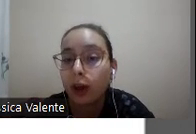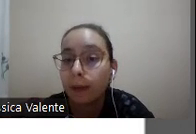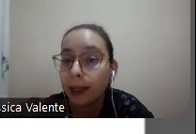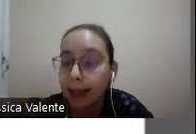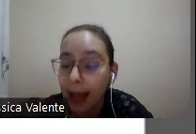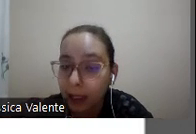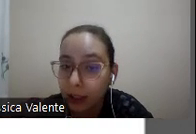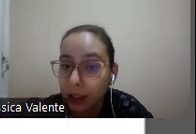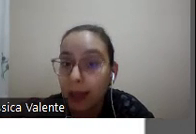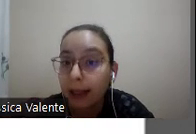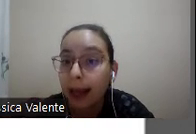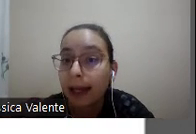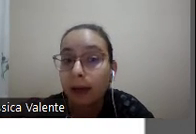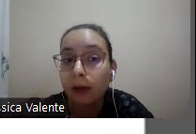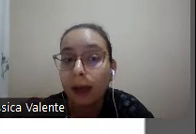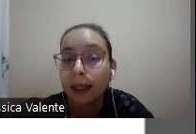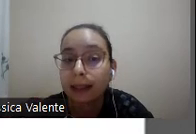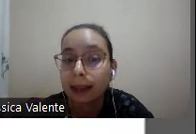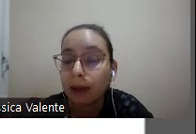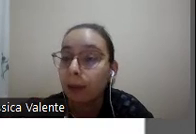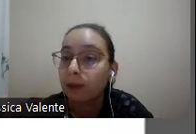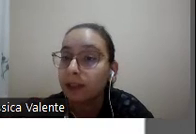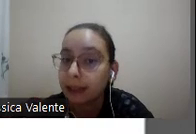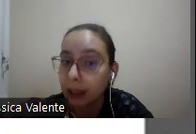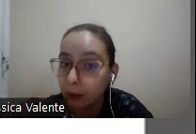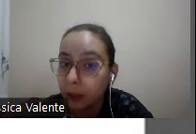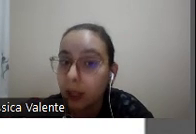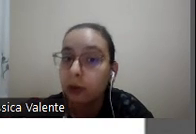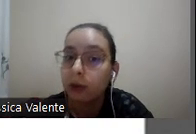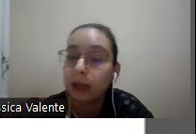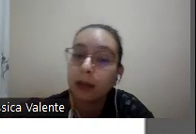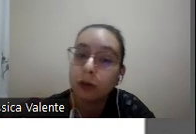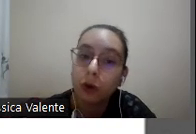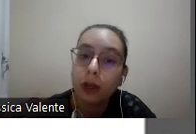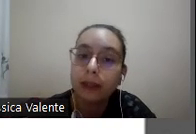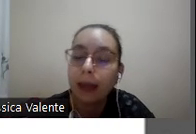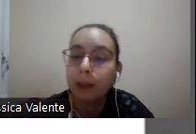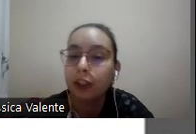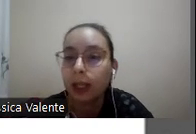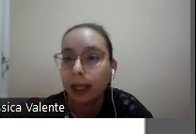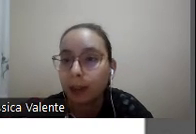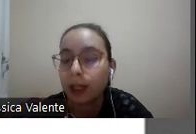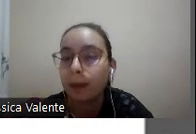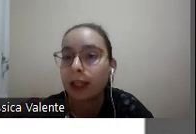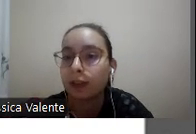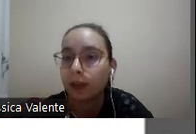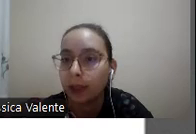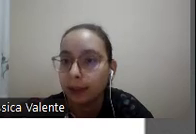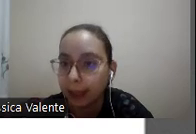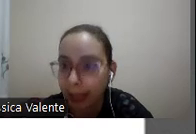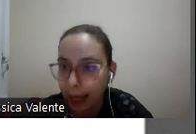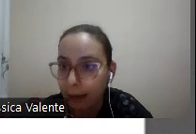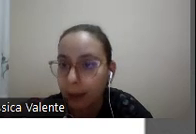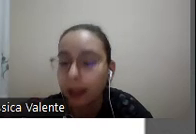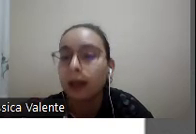setembro de 2010, que é a regulamentação da profissão do tradutor e intérprete de Libras. Lembra que a gente falou